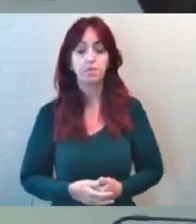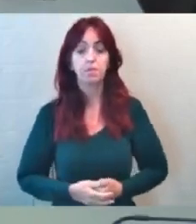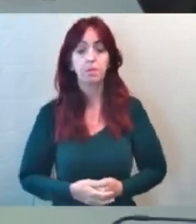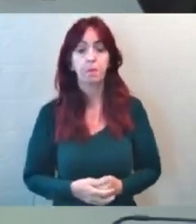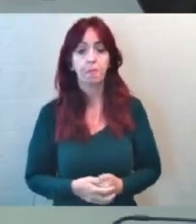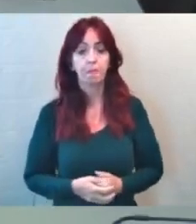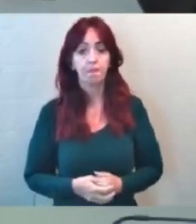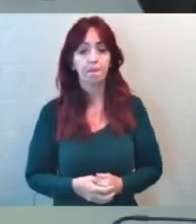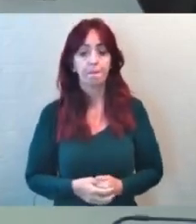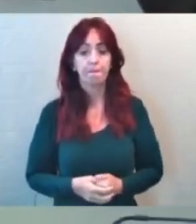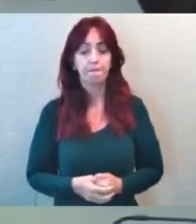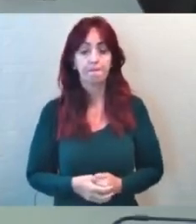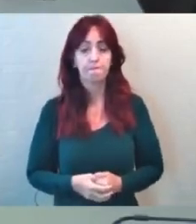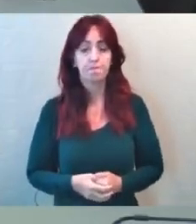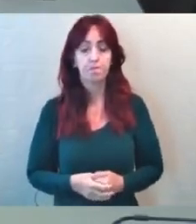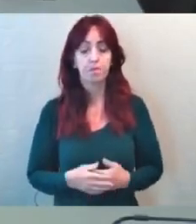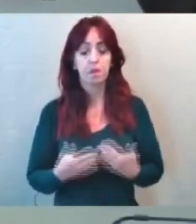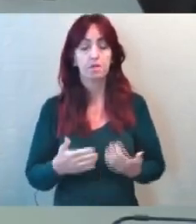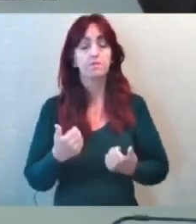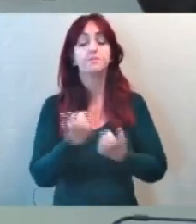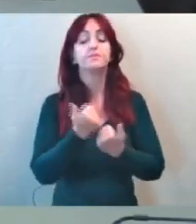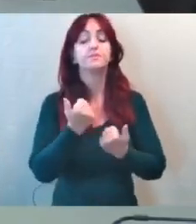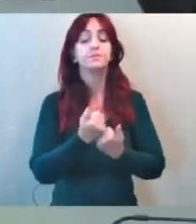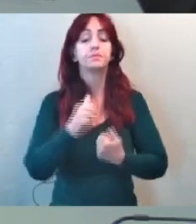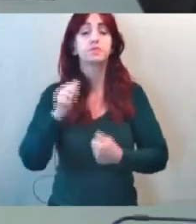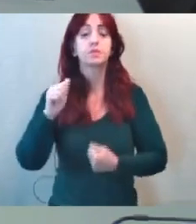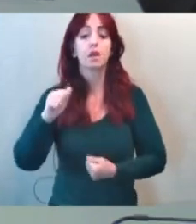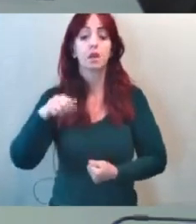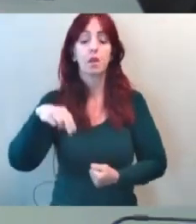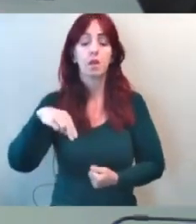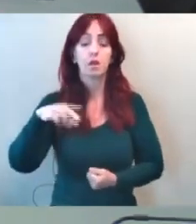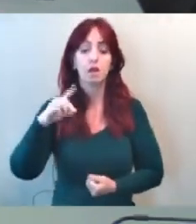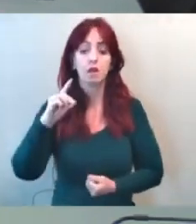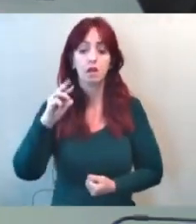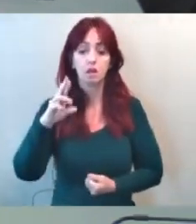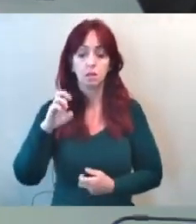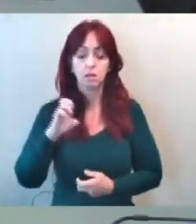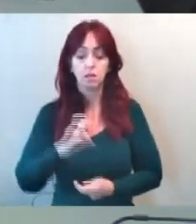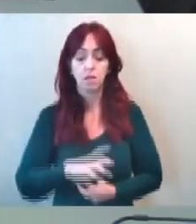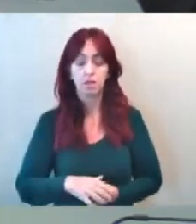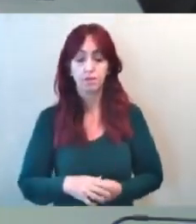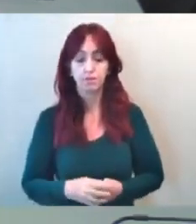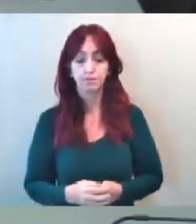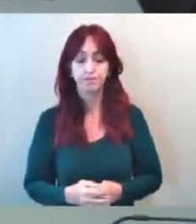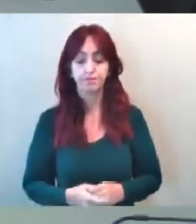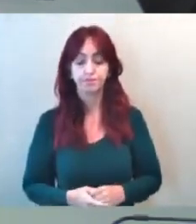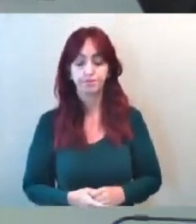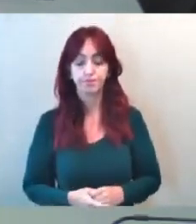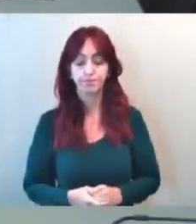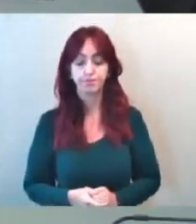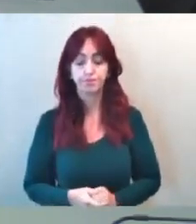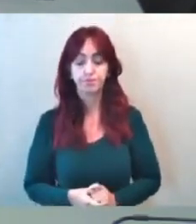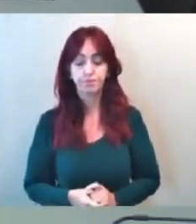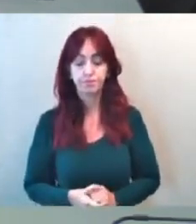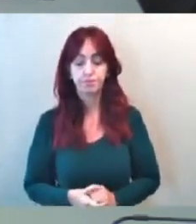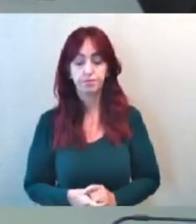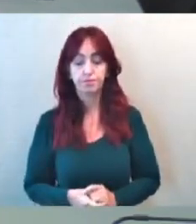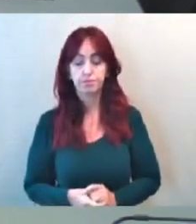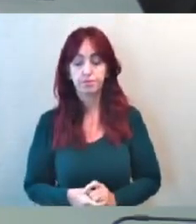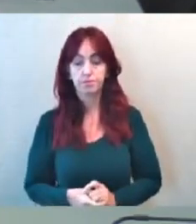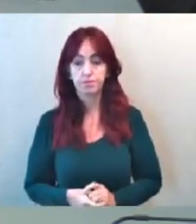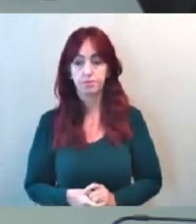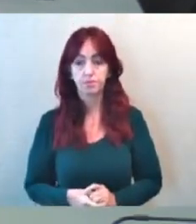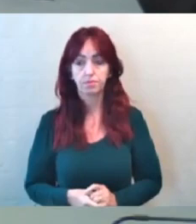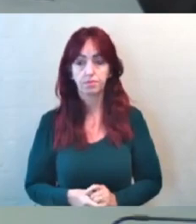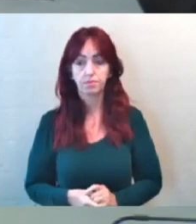nisso. Superintendente André Dantas, eu gostaria de fazer um gancho nessa sua resposta e te questionar